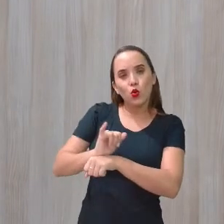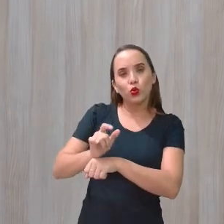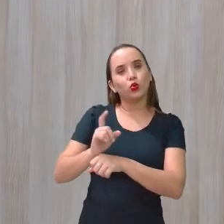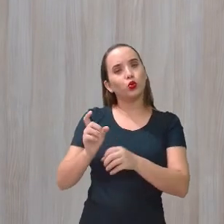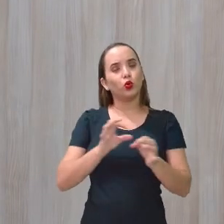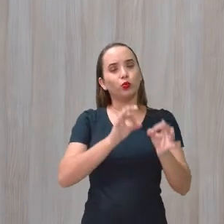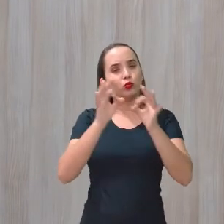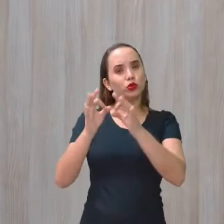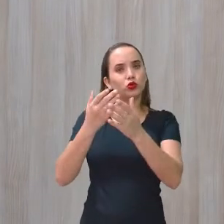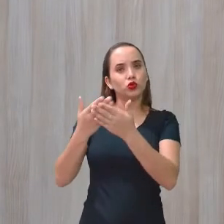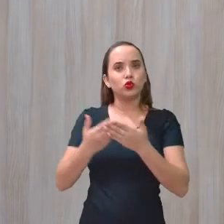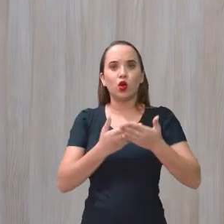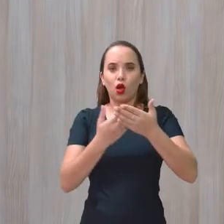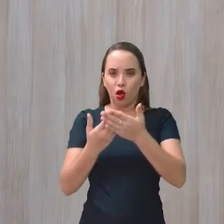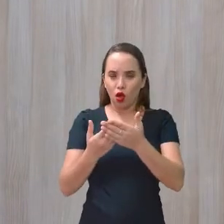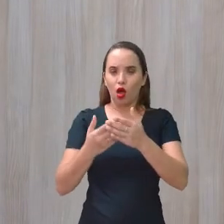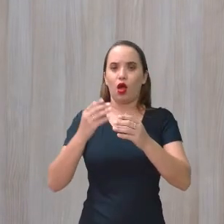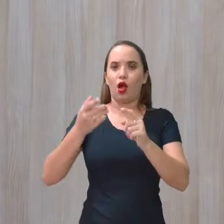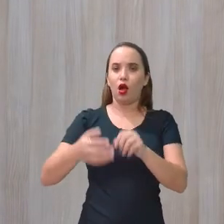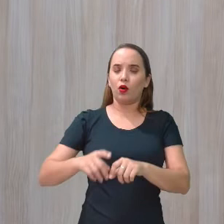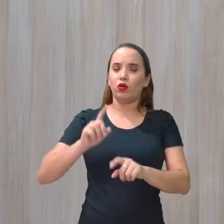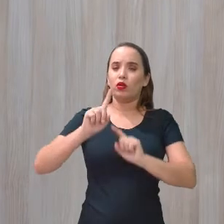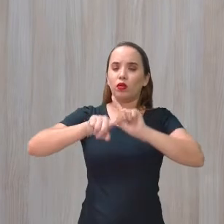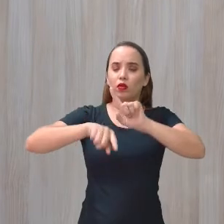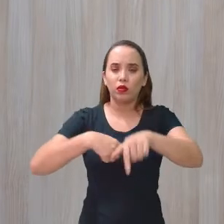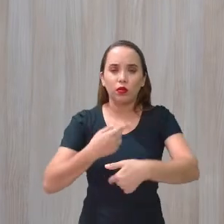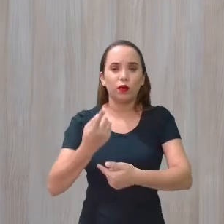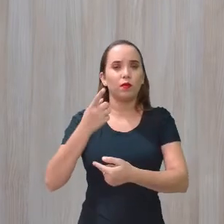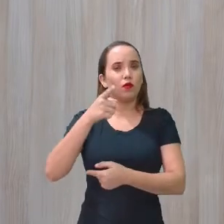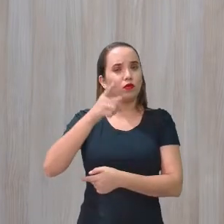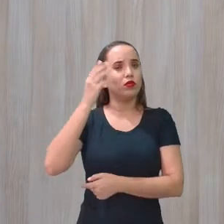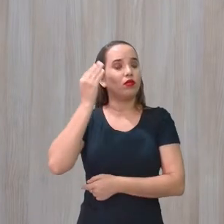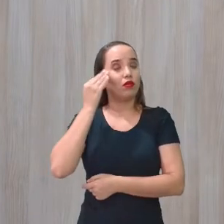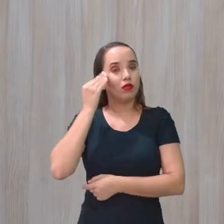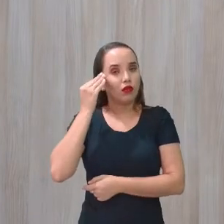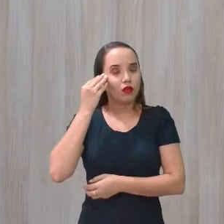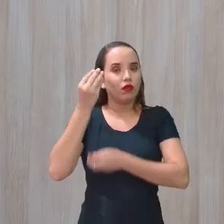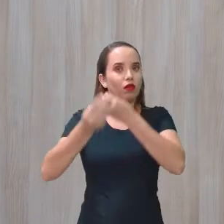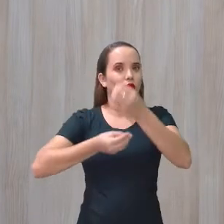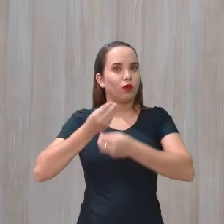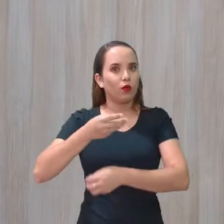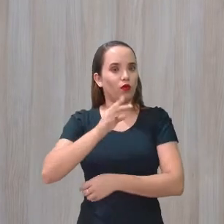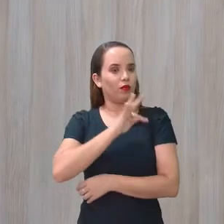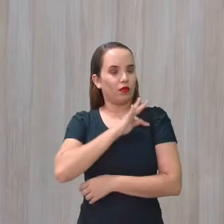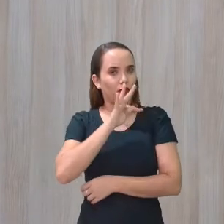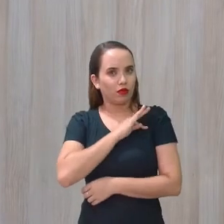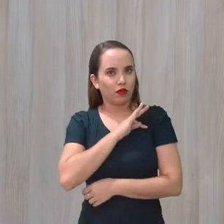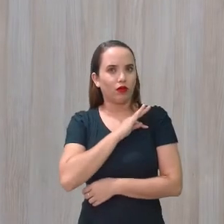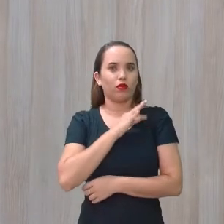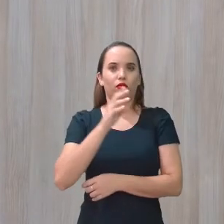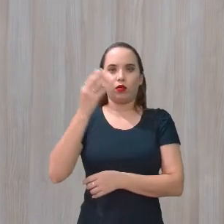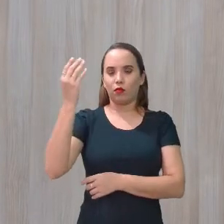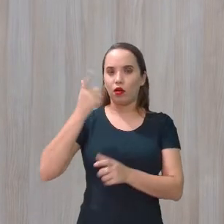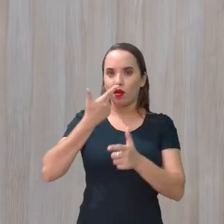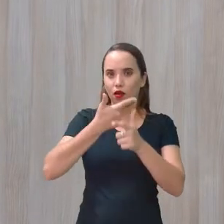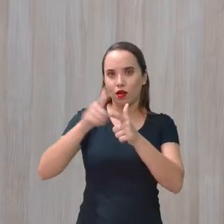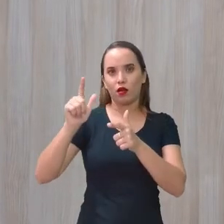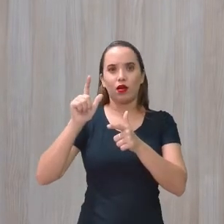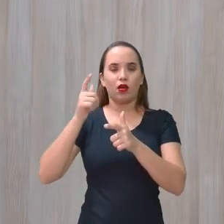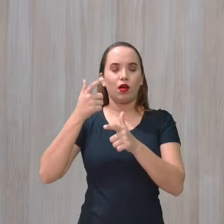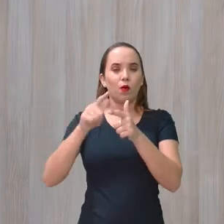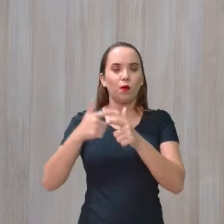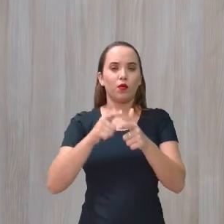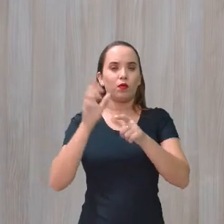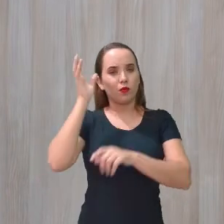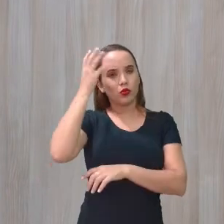gente vai utilizar a partir da próxima aula depende de você saber bem resolver uma equação, tá certo? E aí,